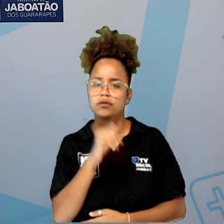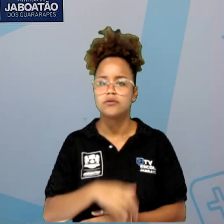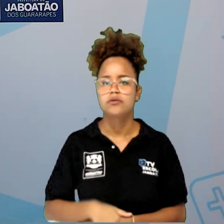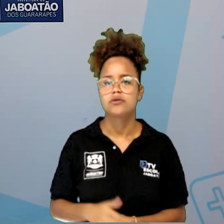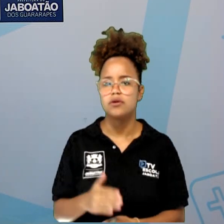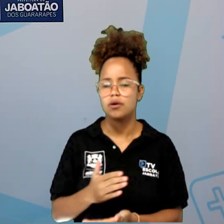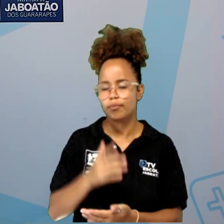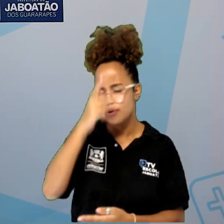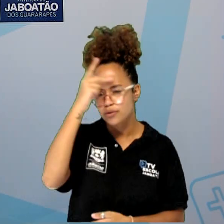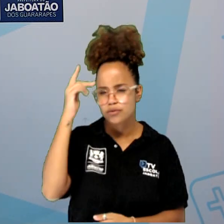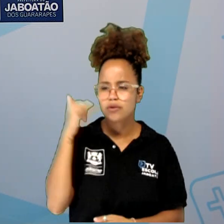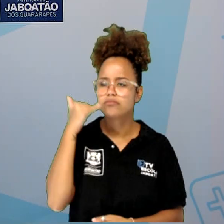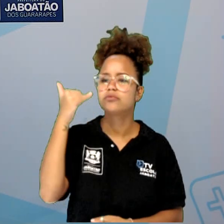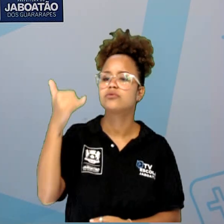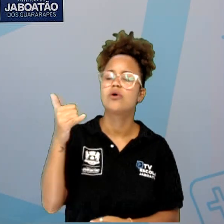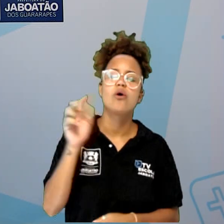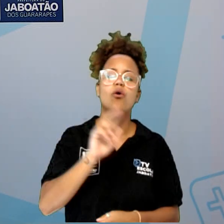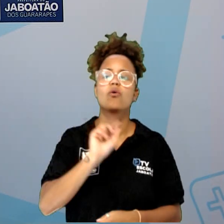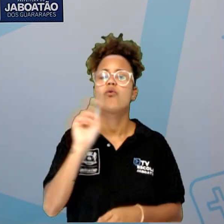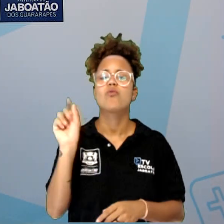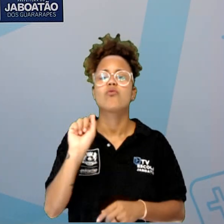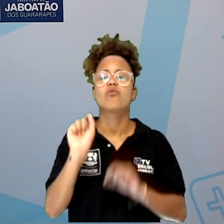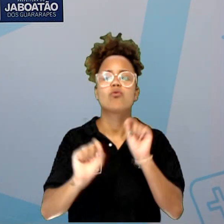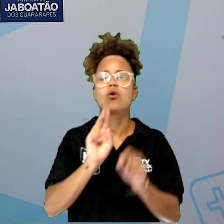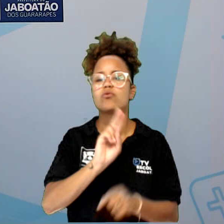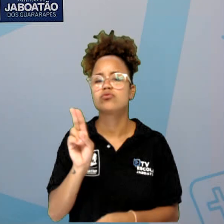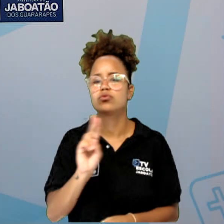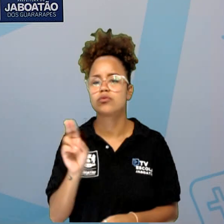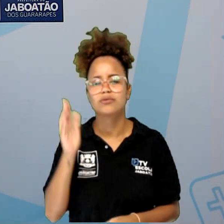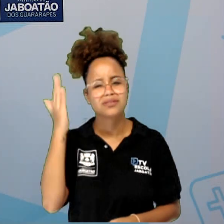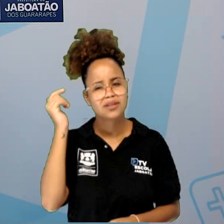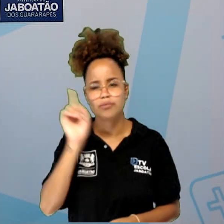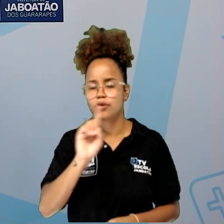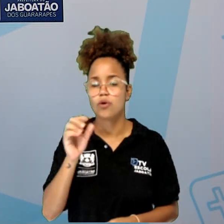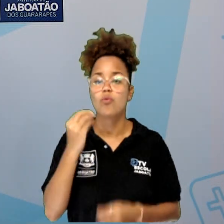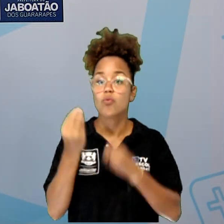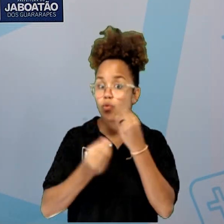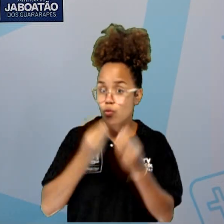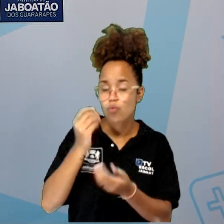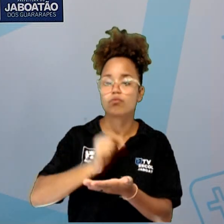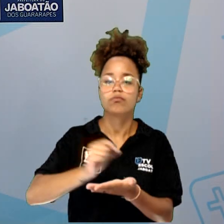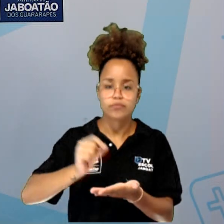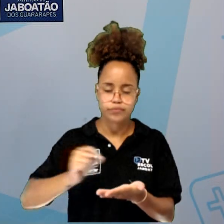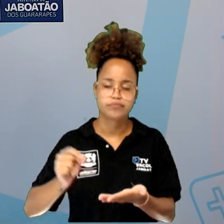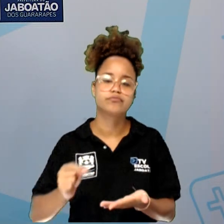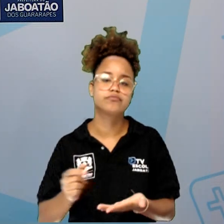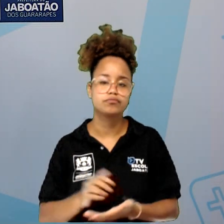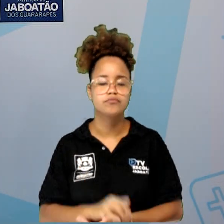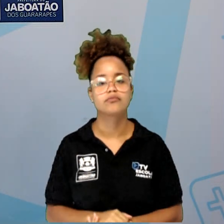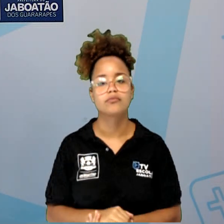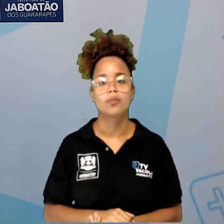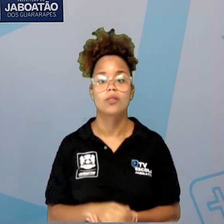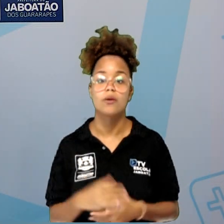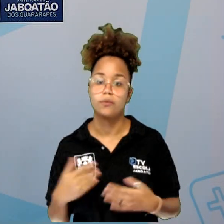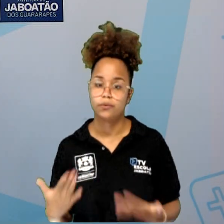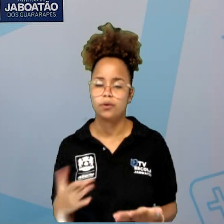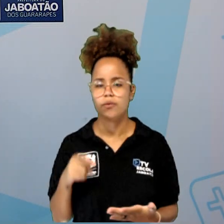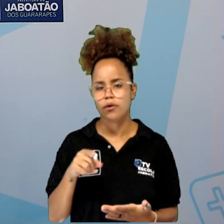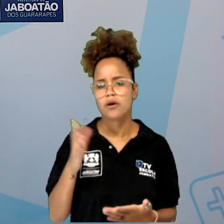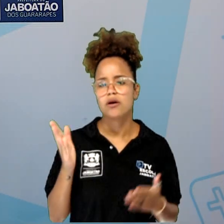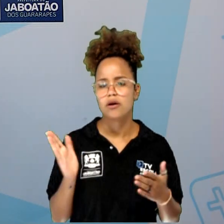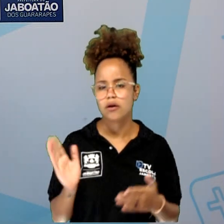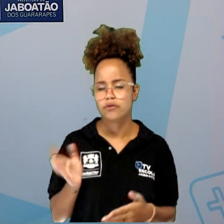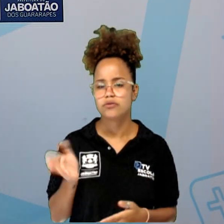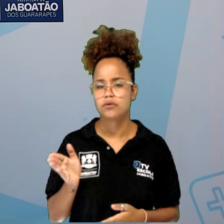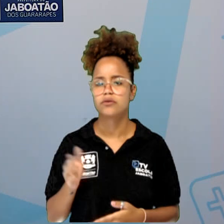alguém liga e pergunta qual é o seu nome, mas não sabe como se escreve o seu nome, né? Então, esse é um caso que a